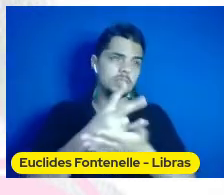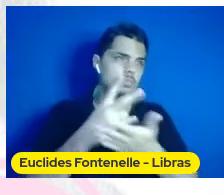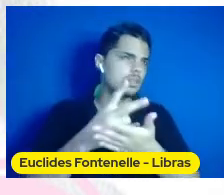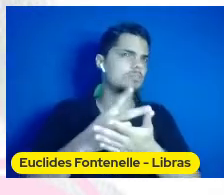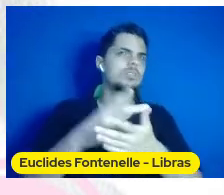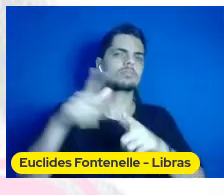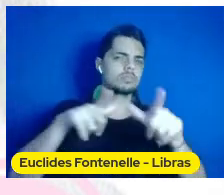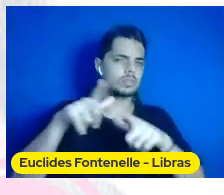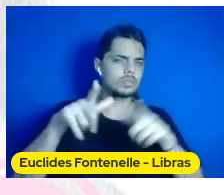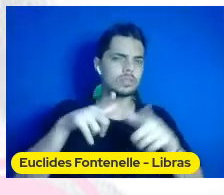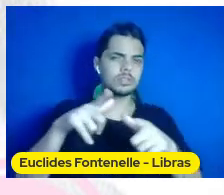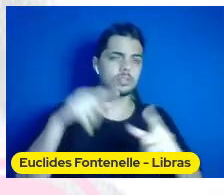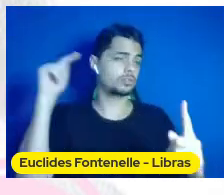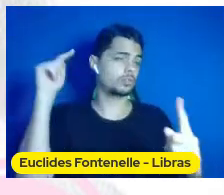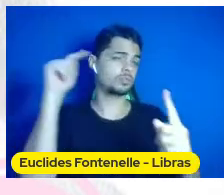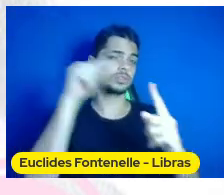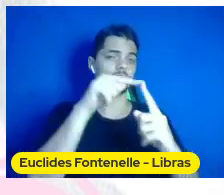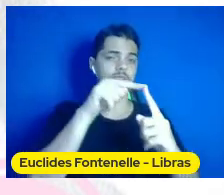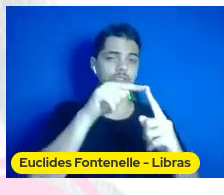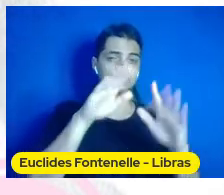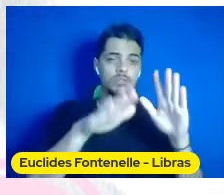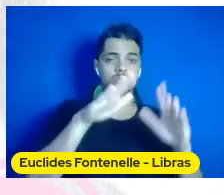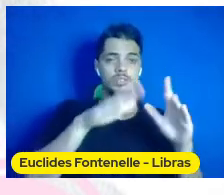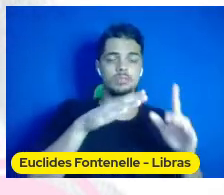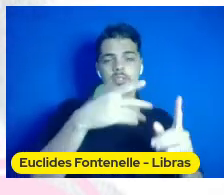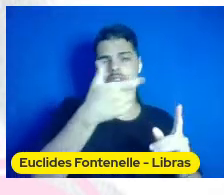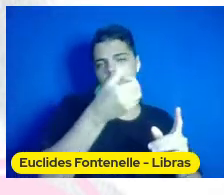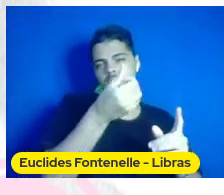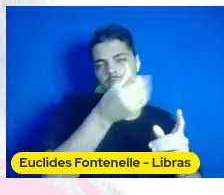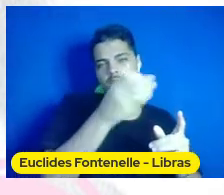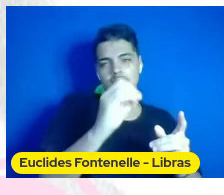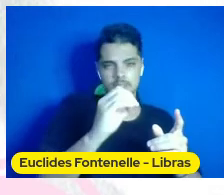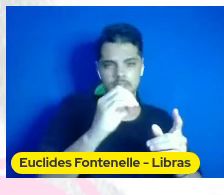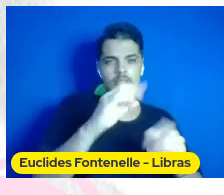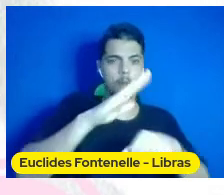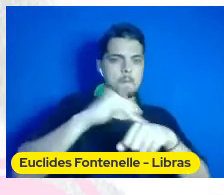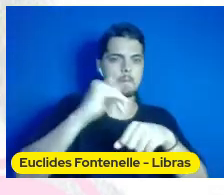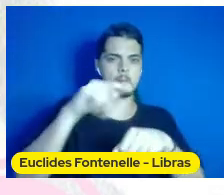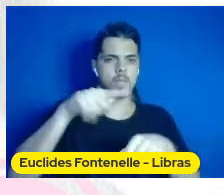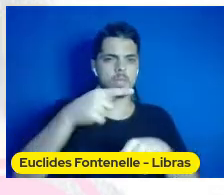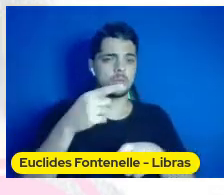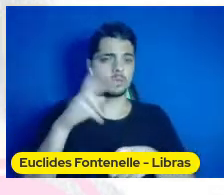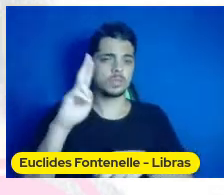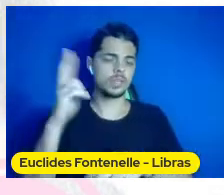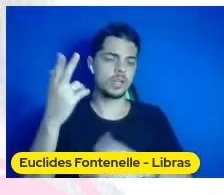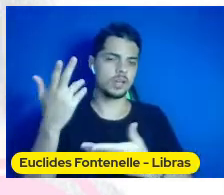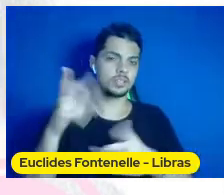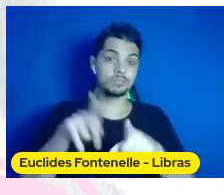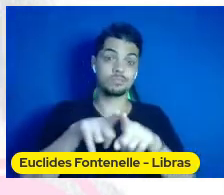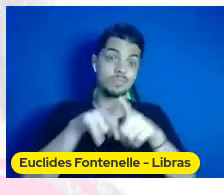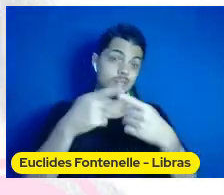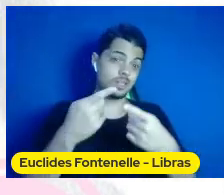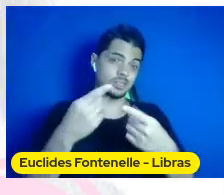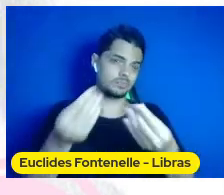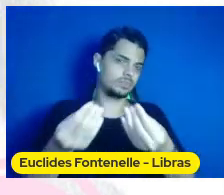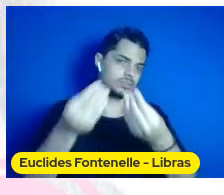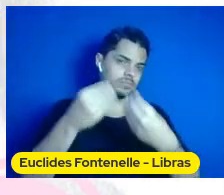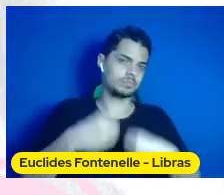R$3 mil. Então, assim, é um capital que a gente precisa para poder só